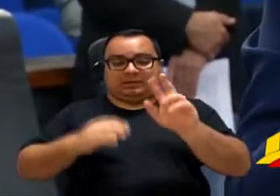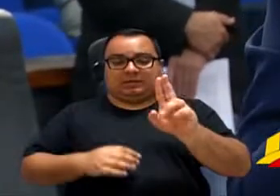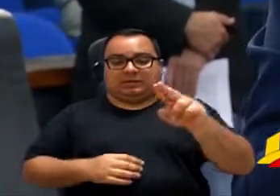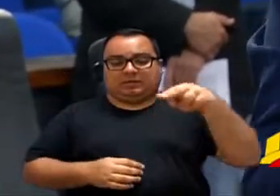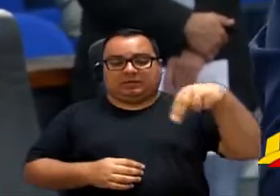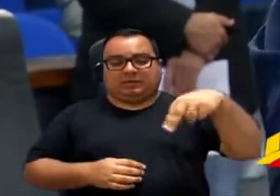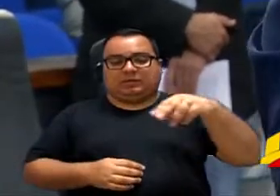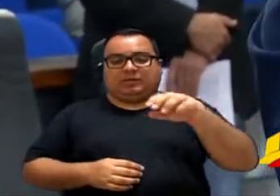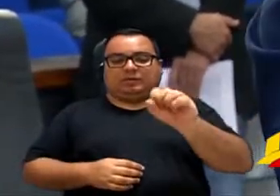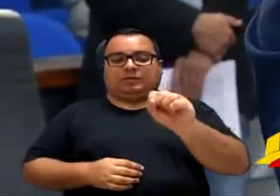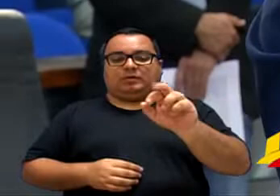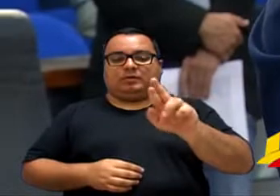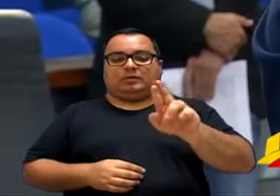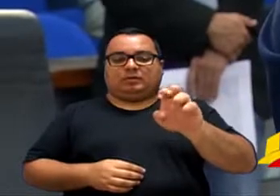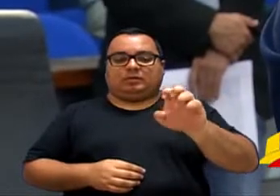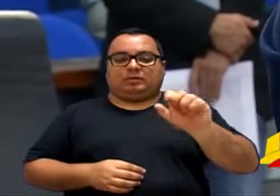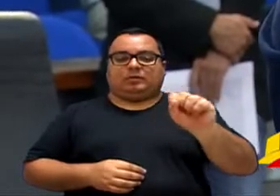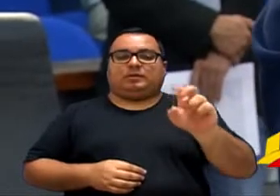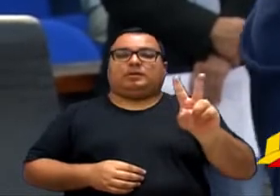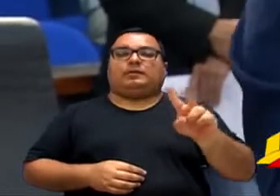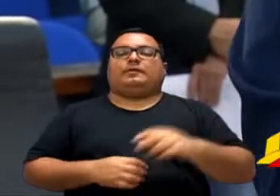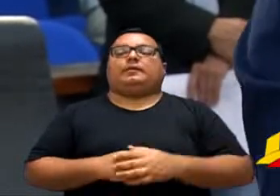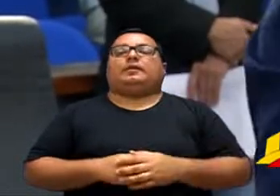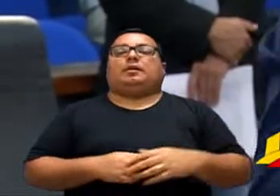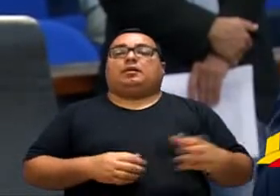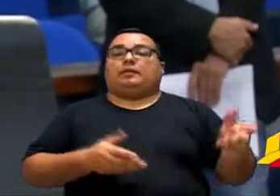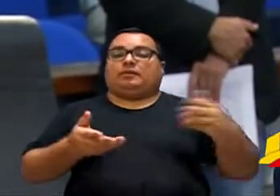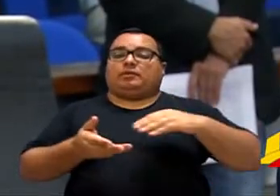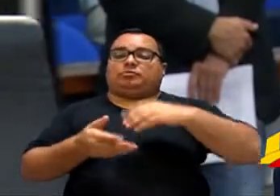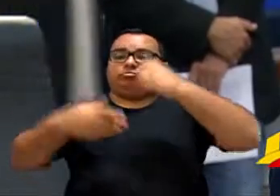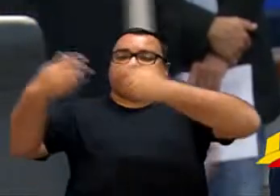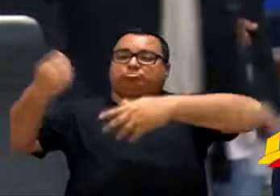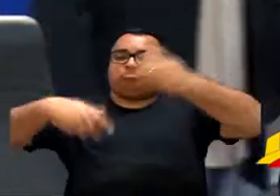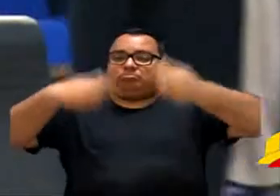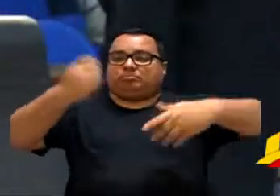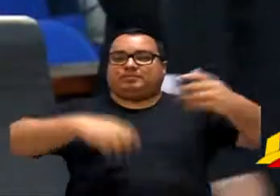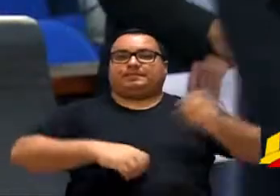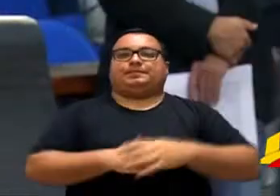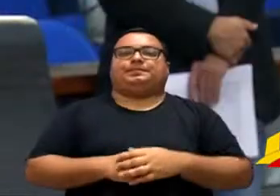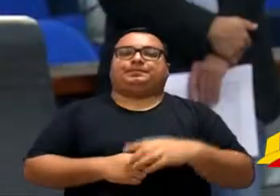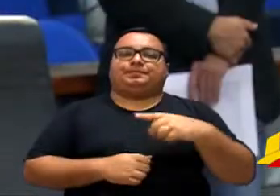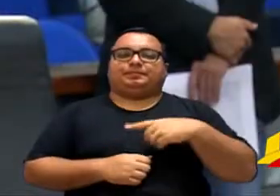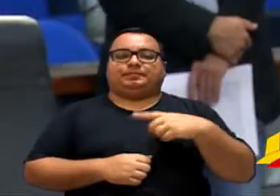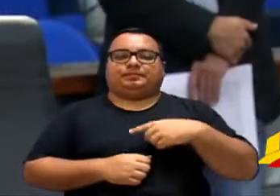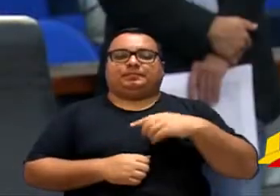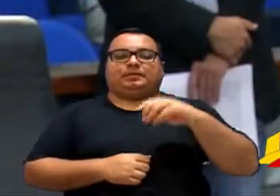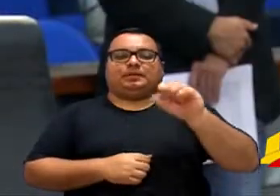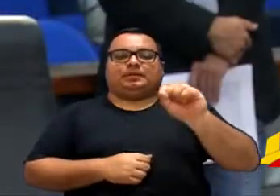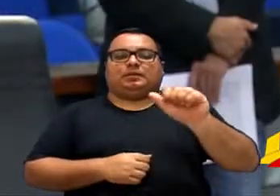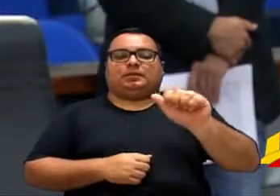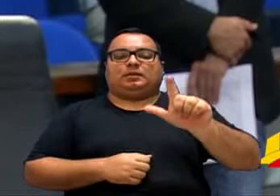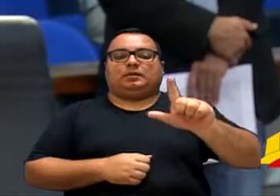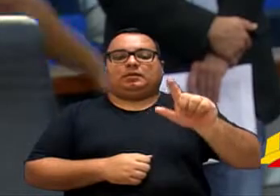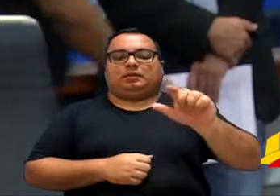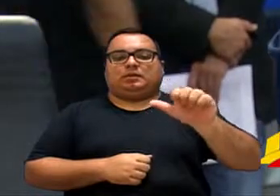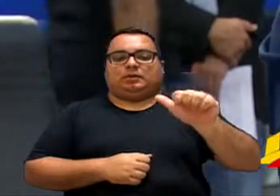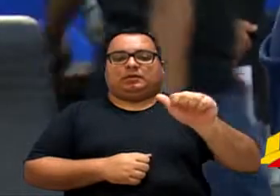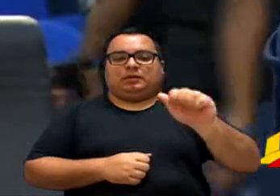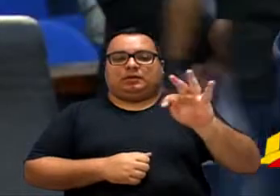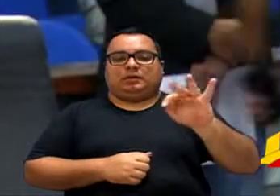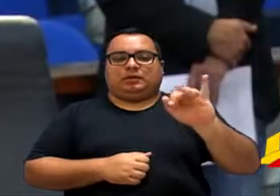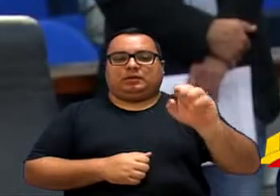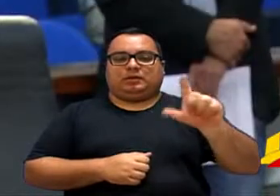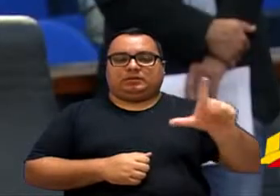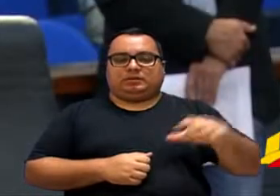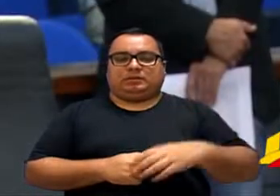que vem então é importante que os vereadores acompanhem porque o Salatiel o vereador Donizete temos discutido continuamente com a